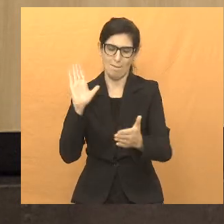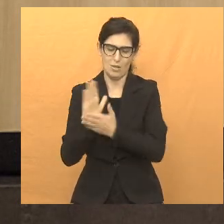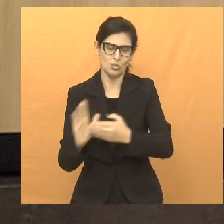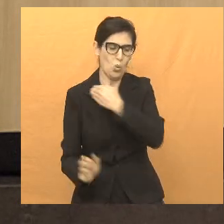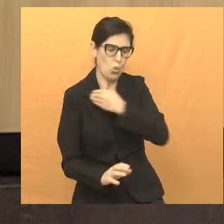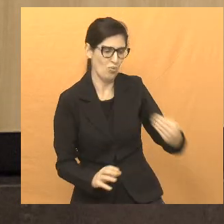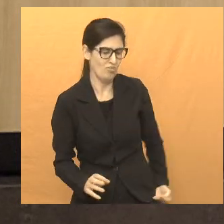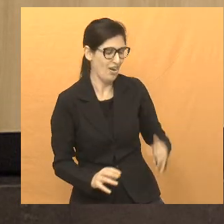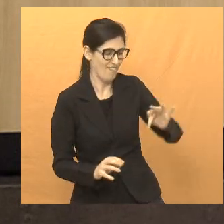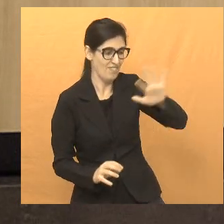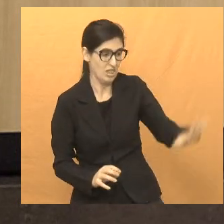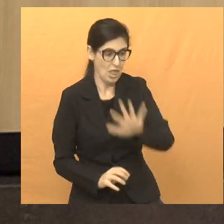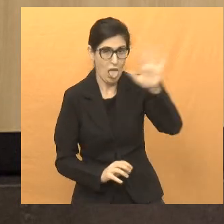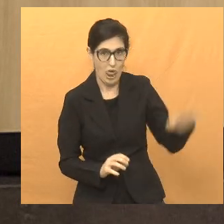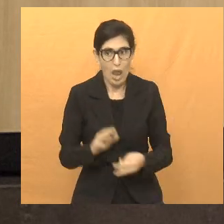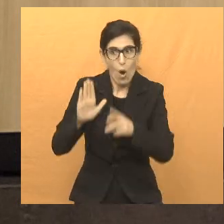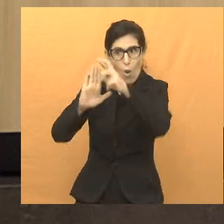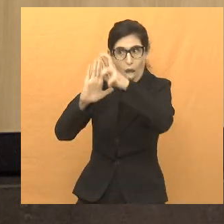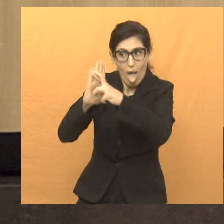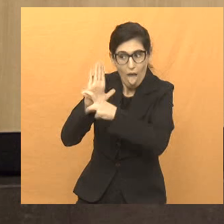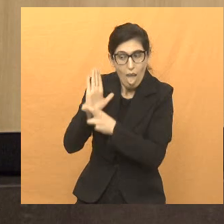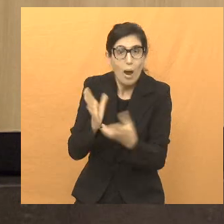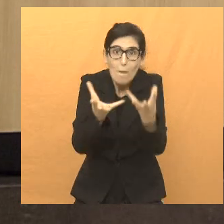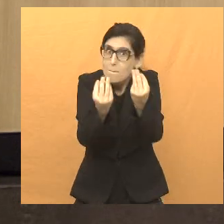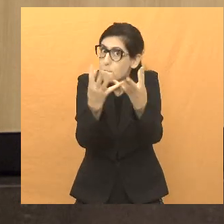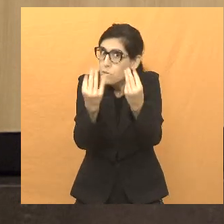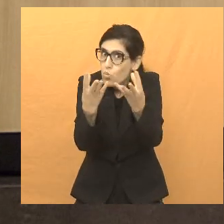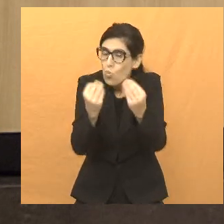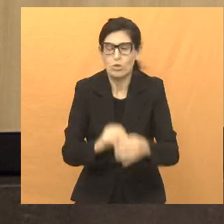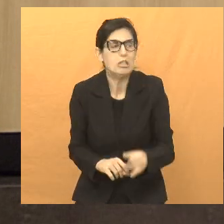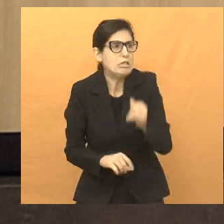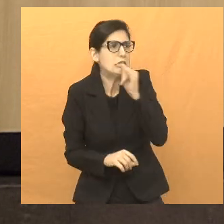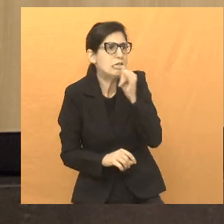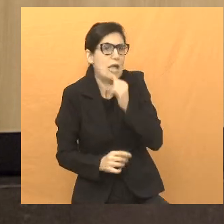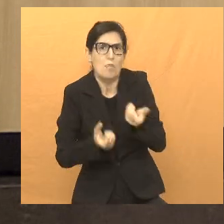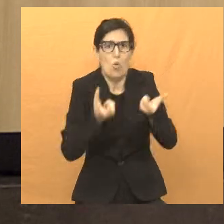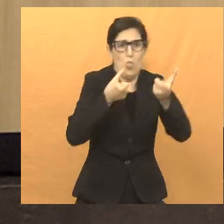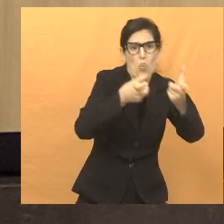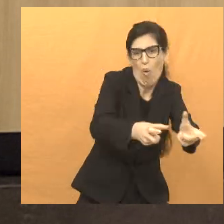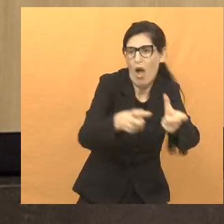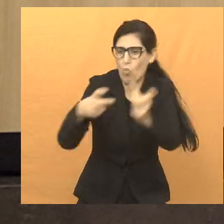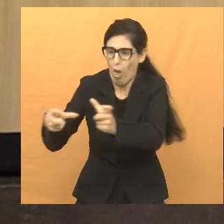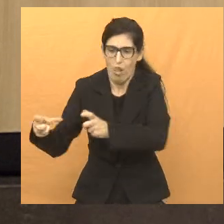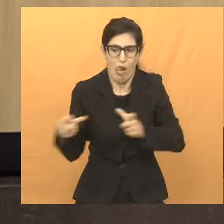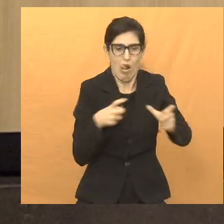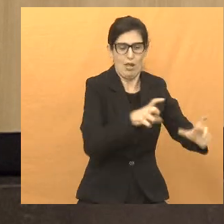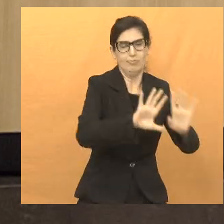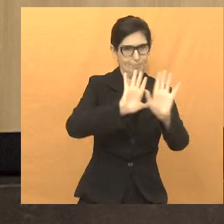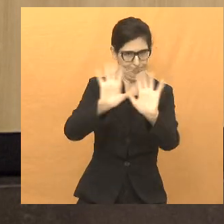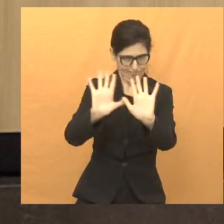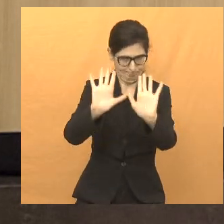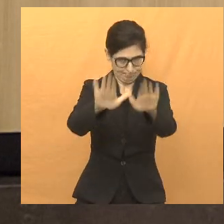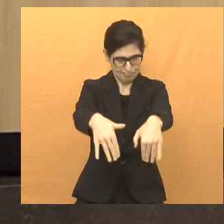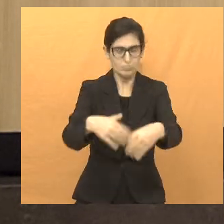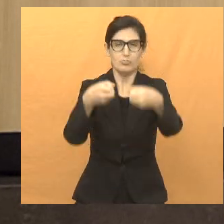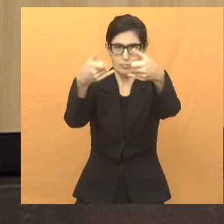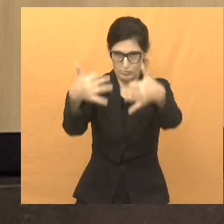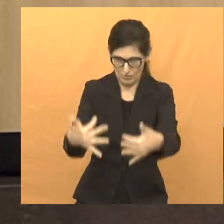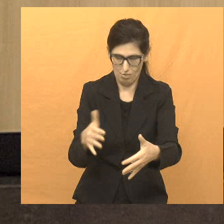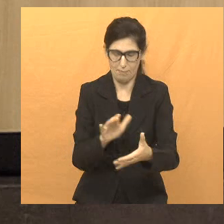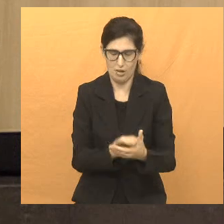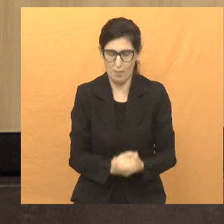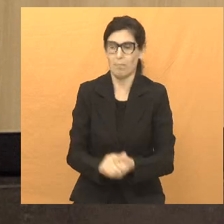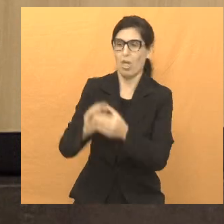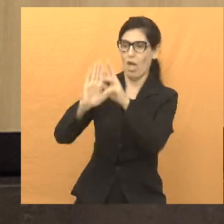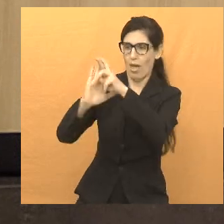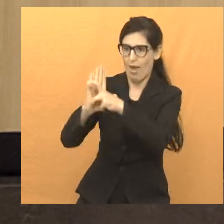de regras, não é para qualquer, não é assim, eu quero pôr nesta unidade, não vai ter uma política em cima disso. Ele vai falar que, assim, no